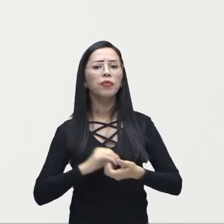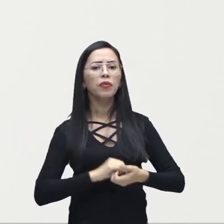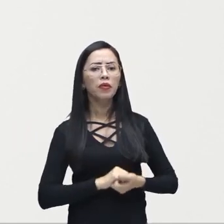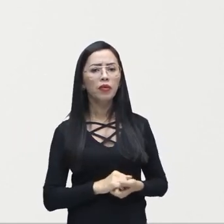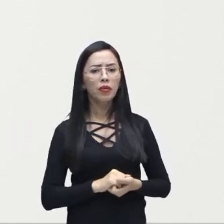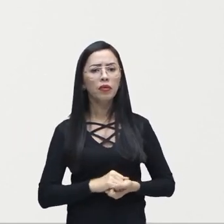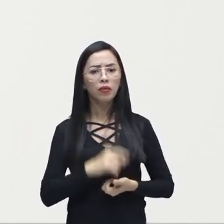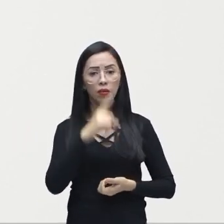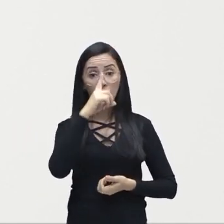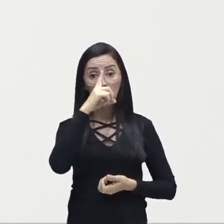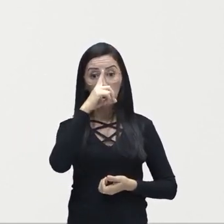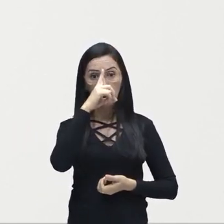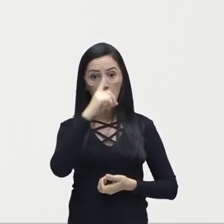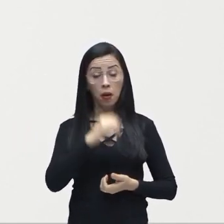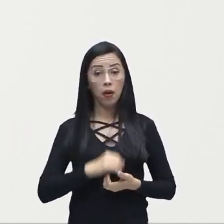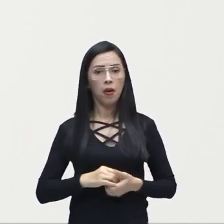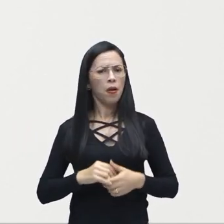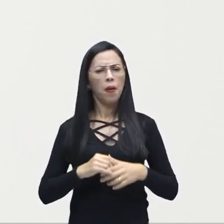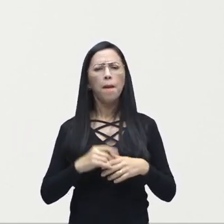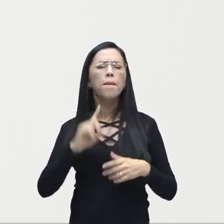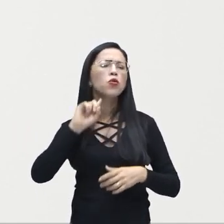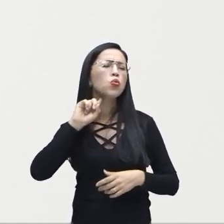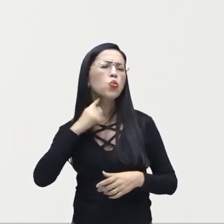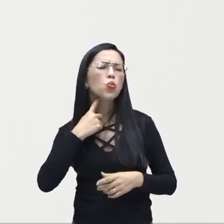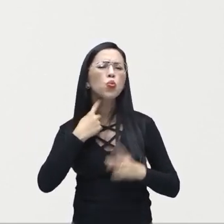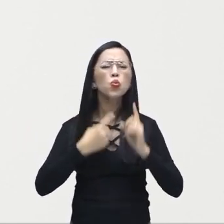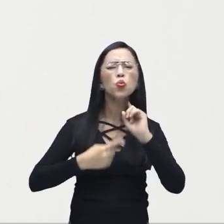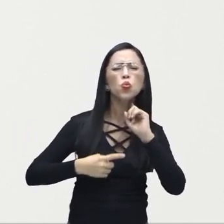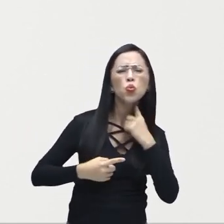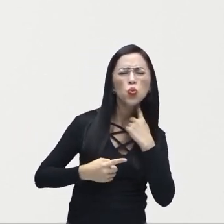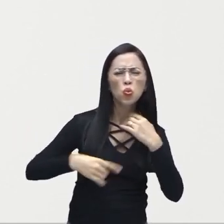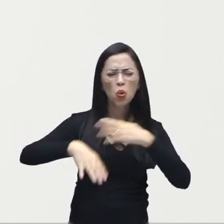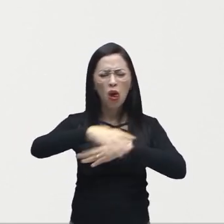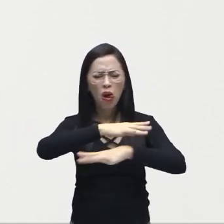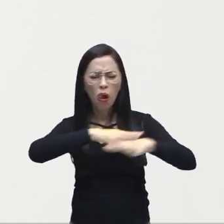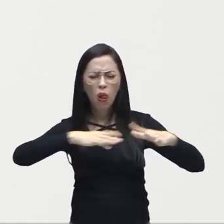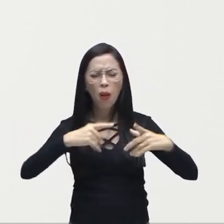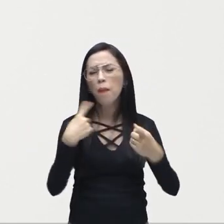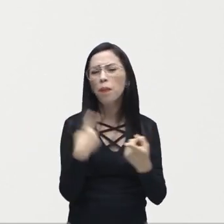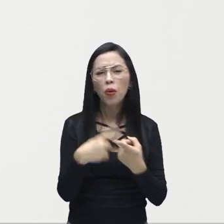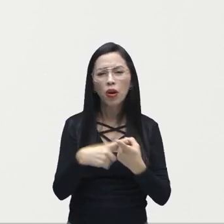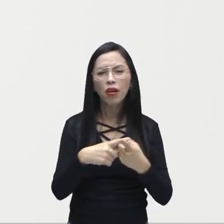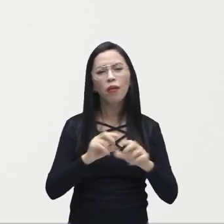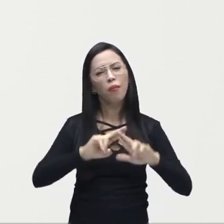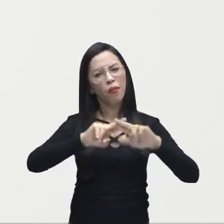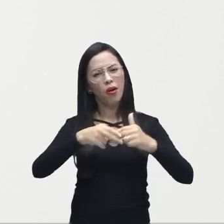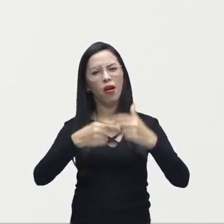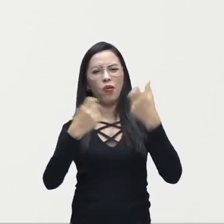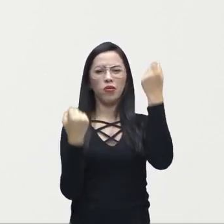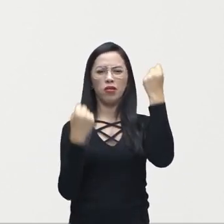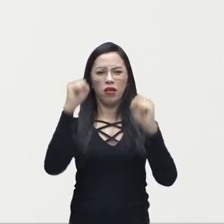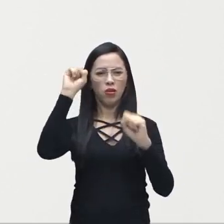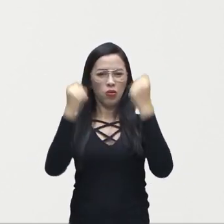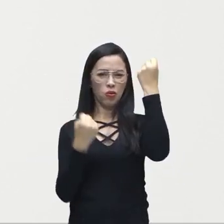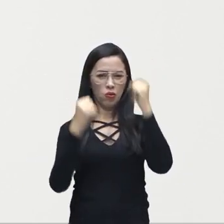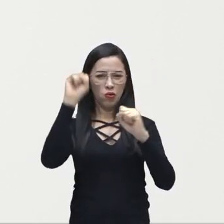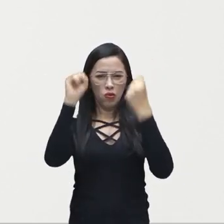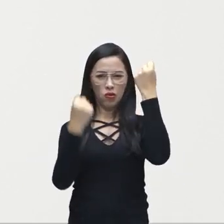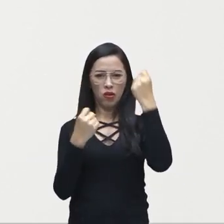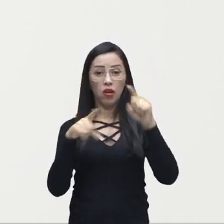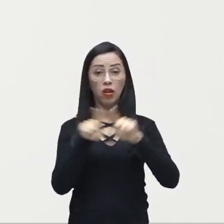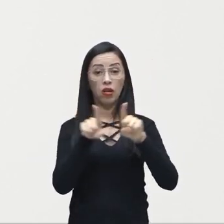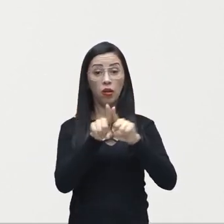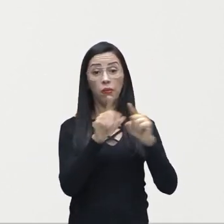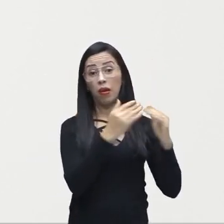parte causada pela indústria, pela urbanização, não é? Então,